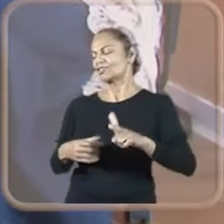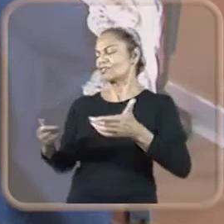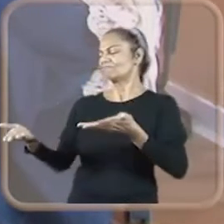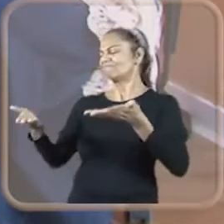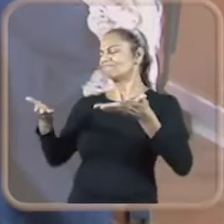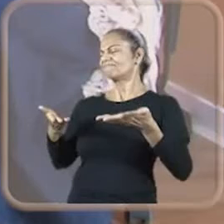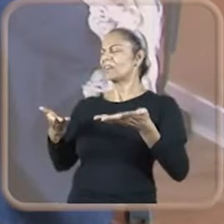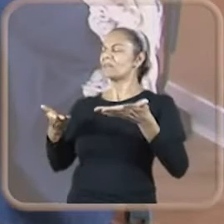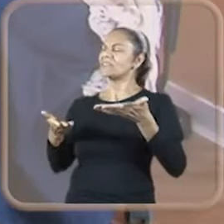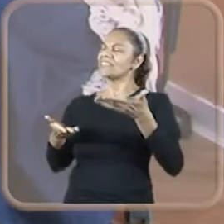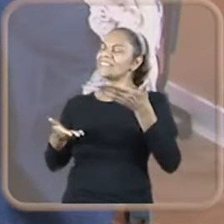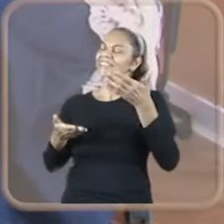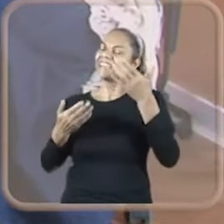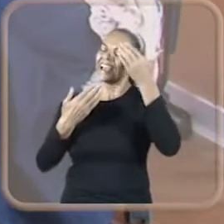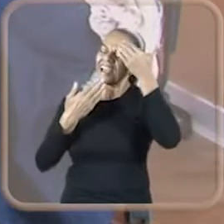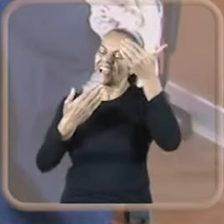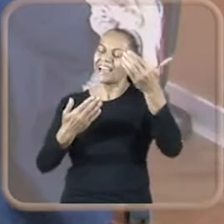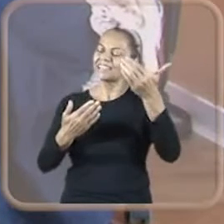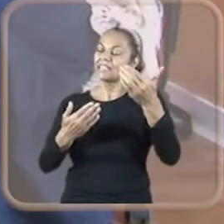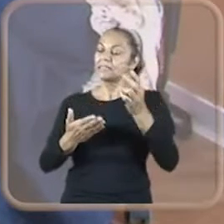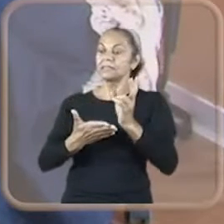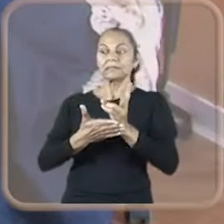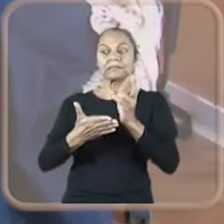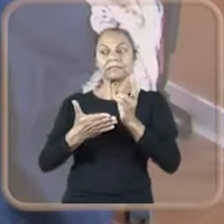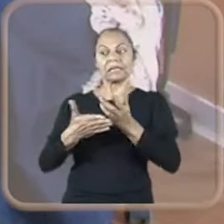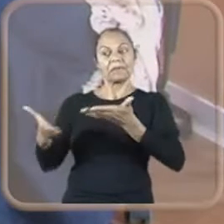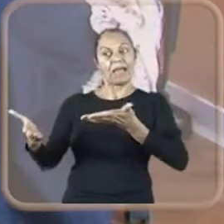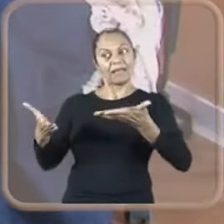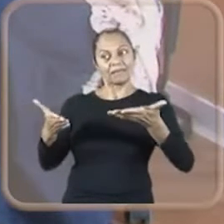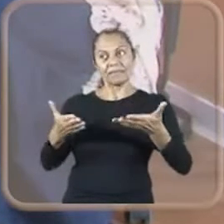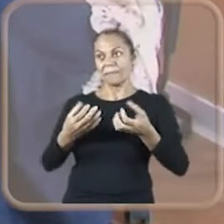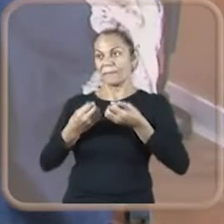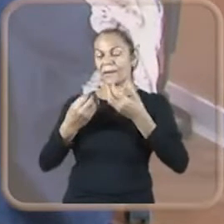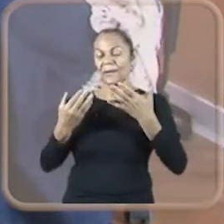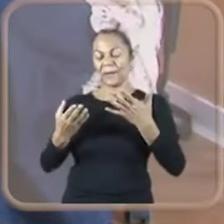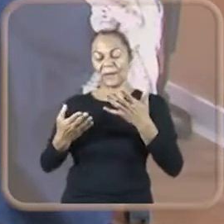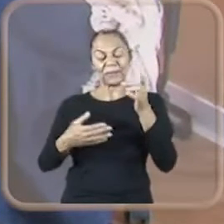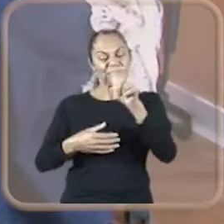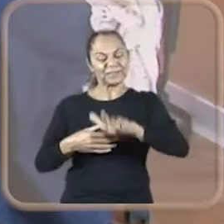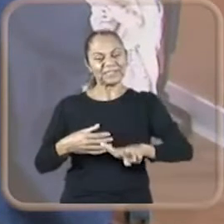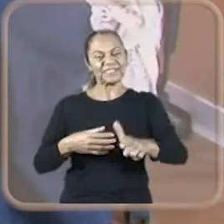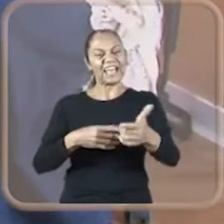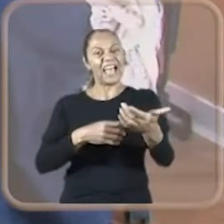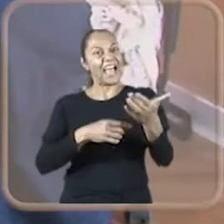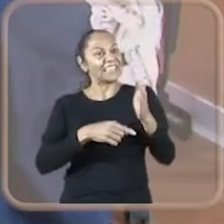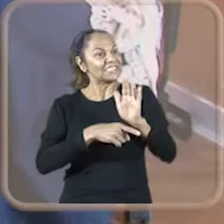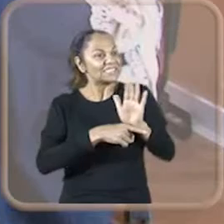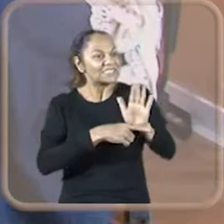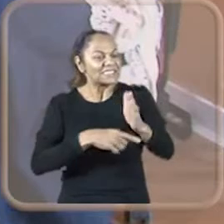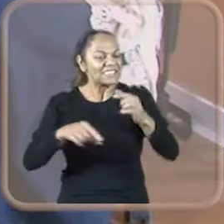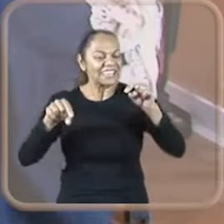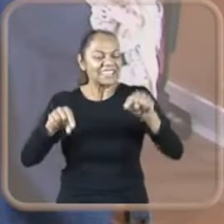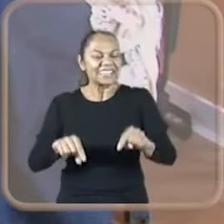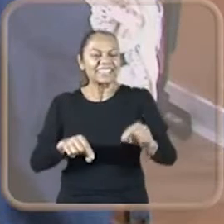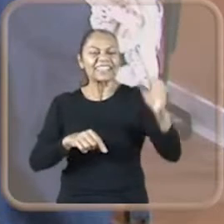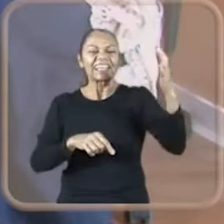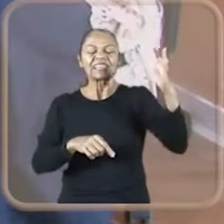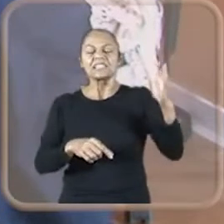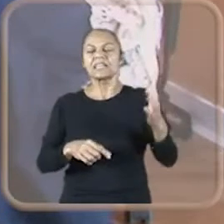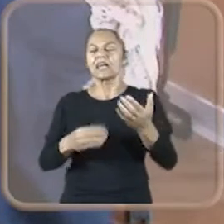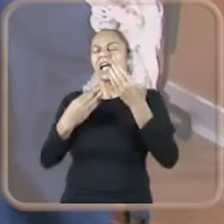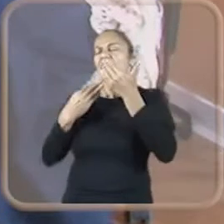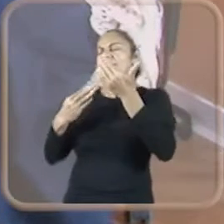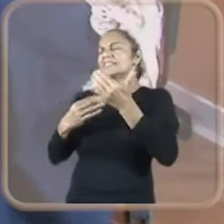muito obrigado pela presença em nossa cidade de Cariacica. Seja sempre bem-vinda e vai continuar nos ajudando, né, Jota? Com certeza, a gente